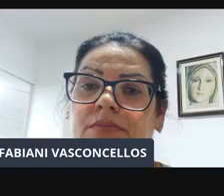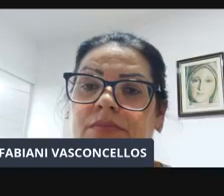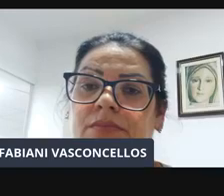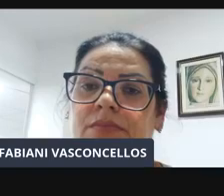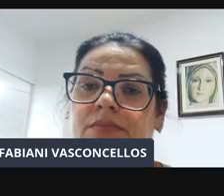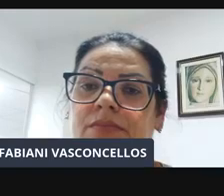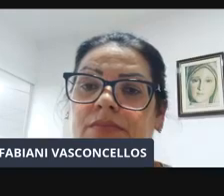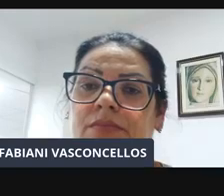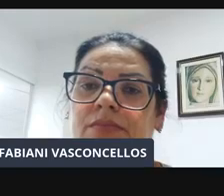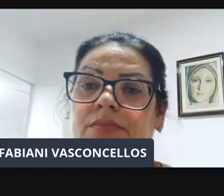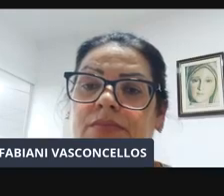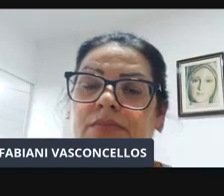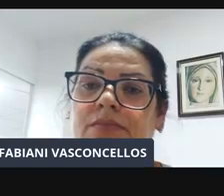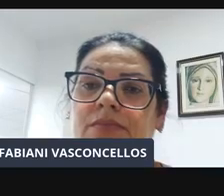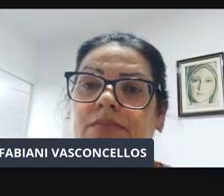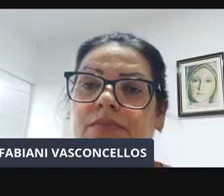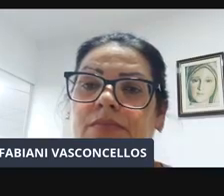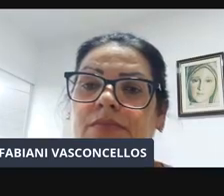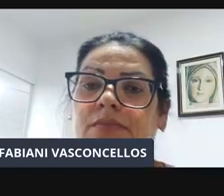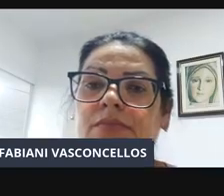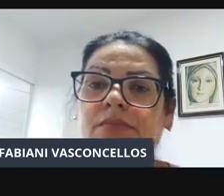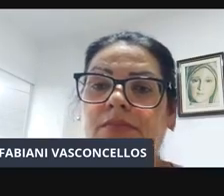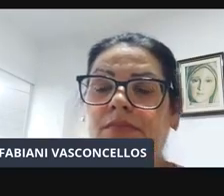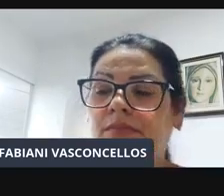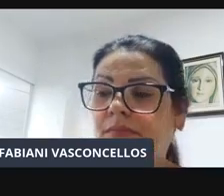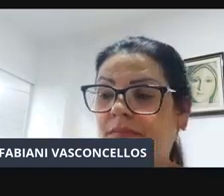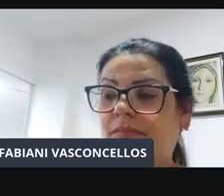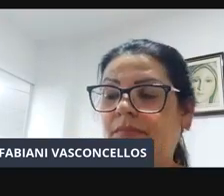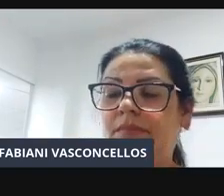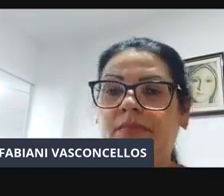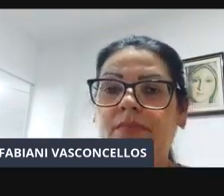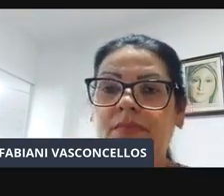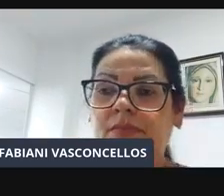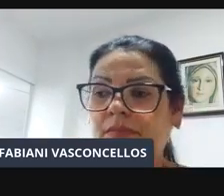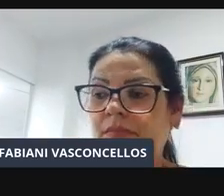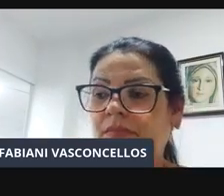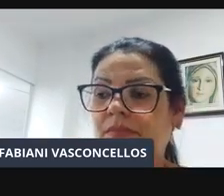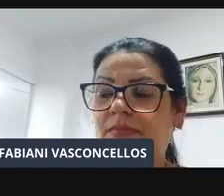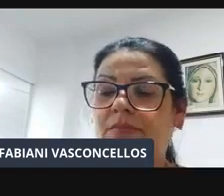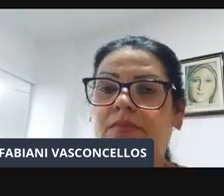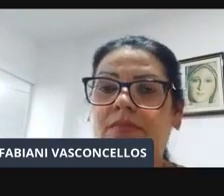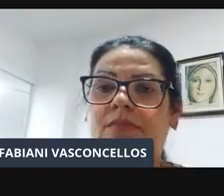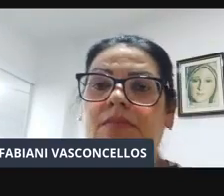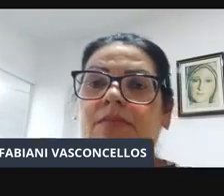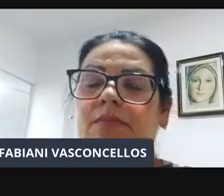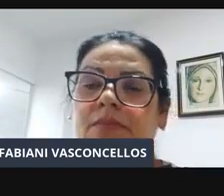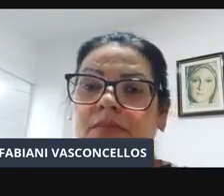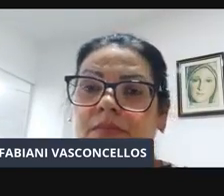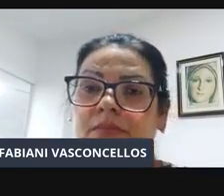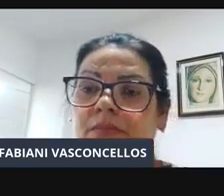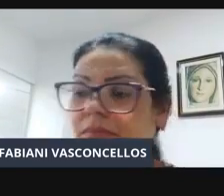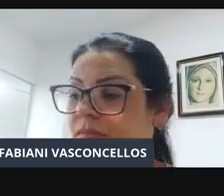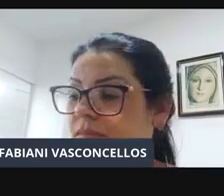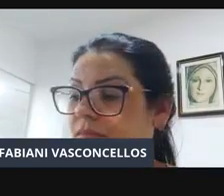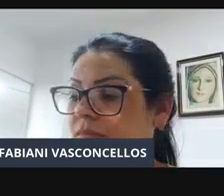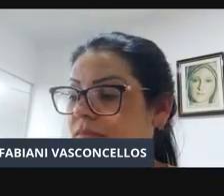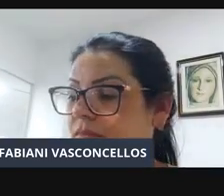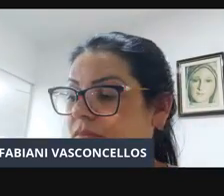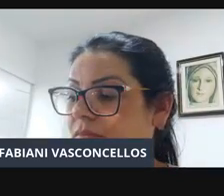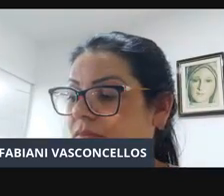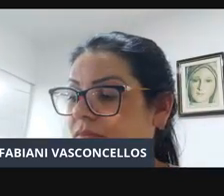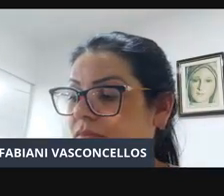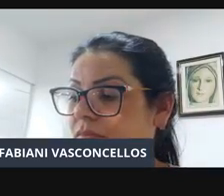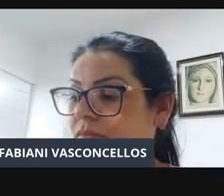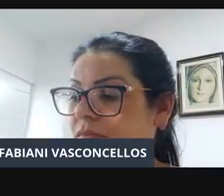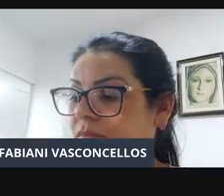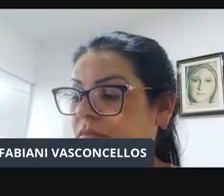essa questão aqui nessa casa, pois precisariam de uma autorização legislativa para essa concessão. E da forma mais